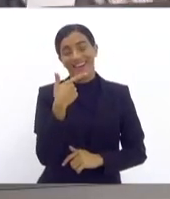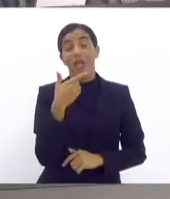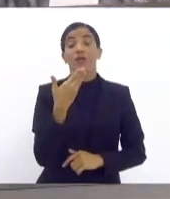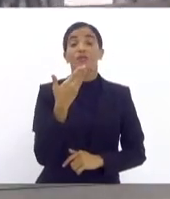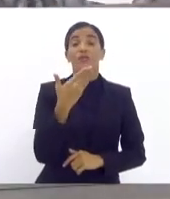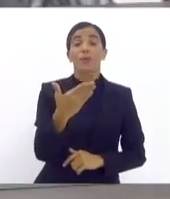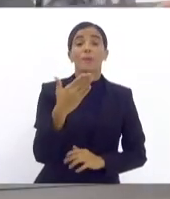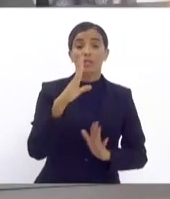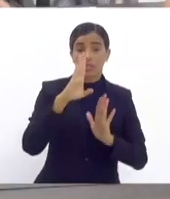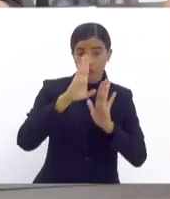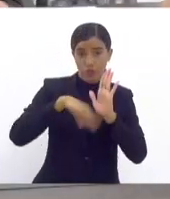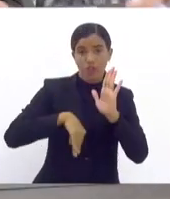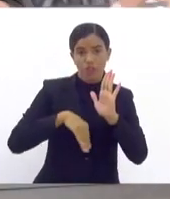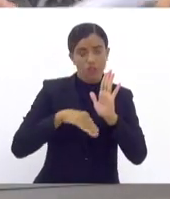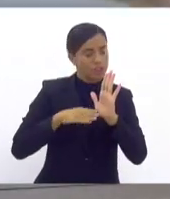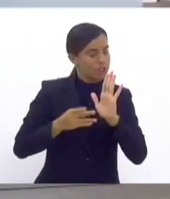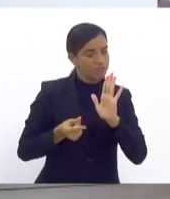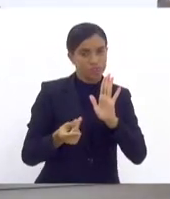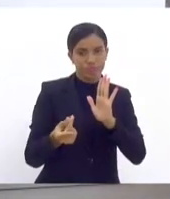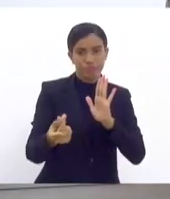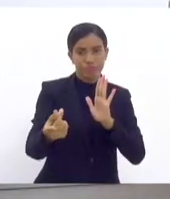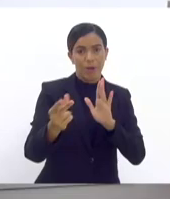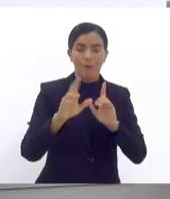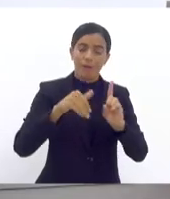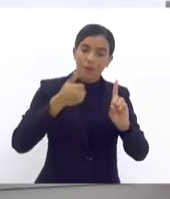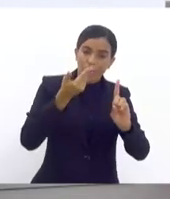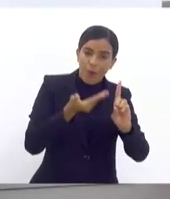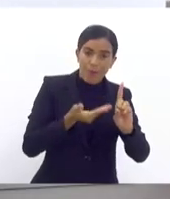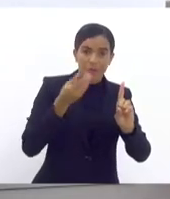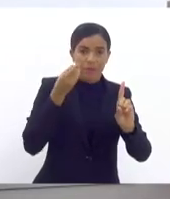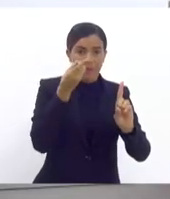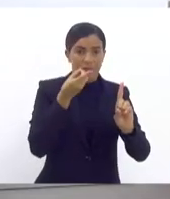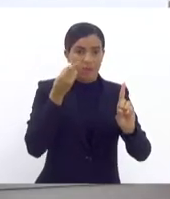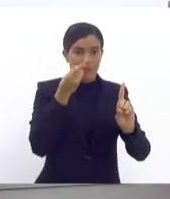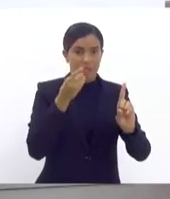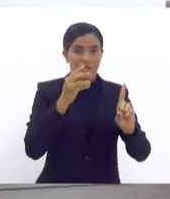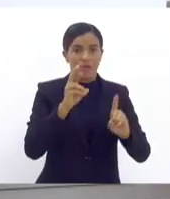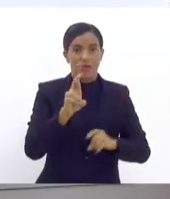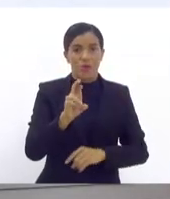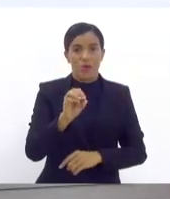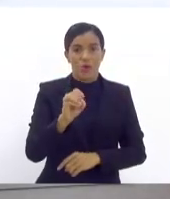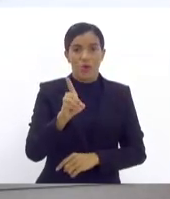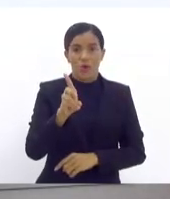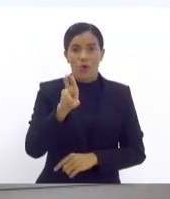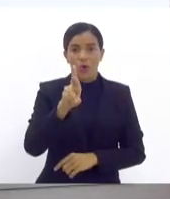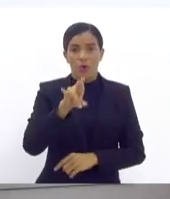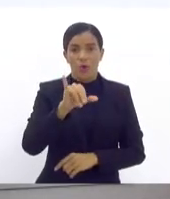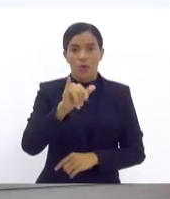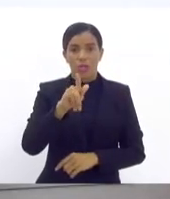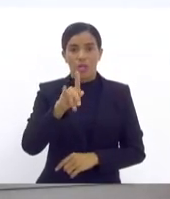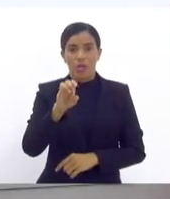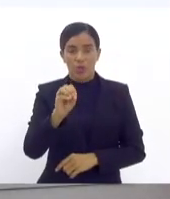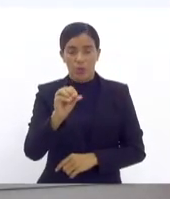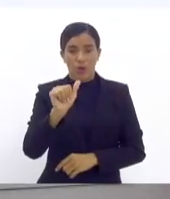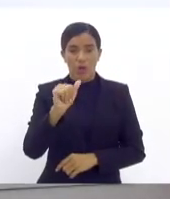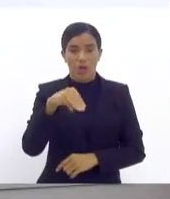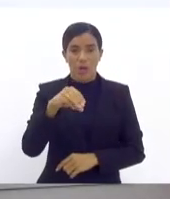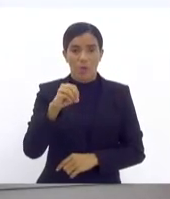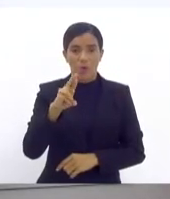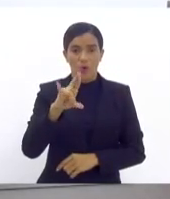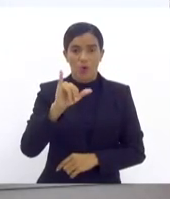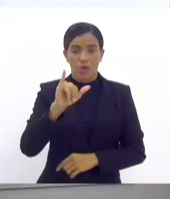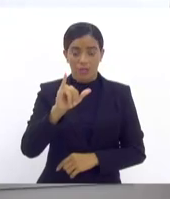eu vou pedir a retirada definitiva em homenagem ao deputado Rodrigo Amorim. Muito obrigado. Agora,